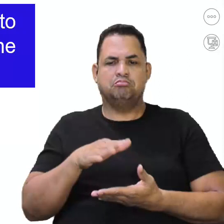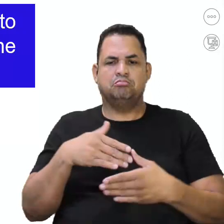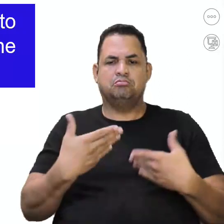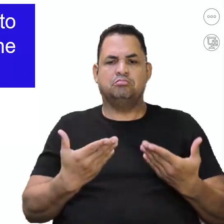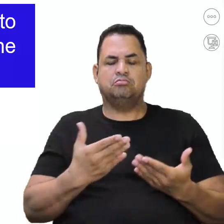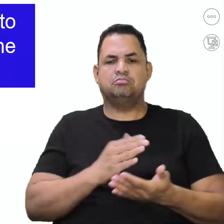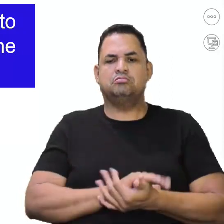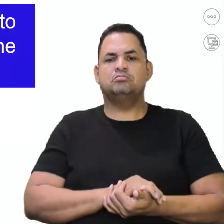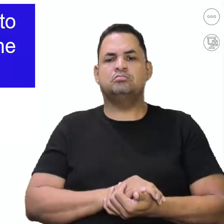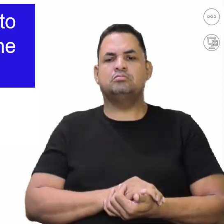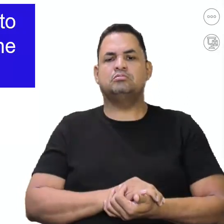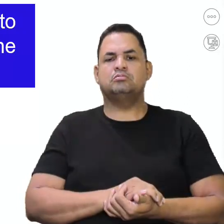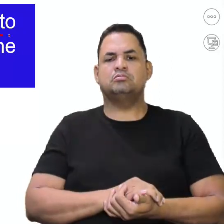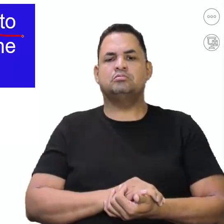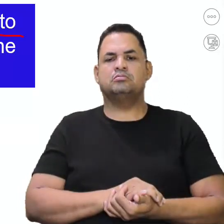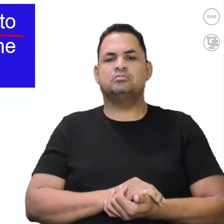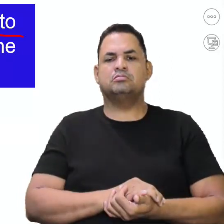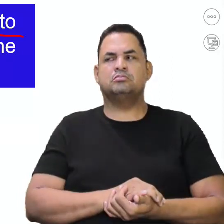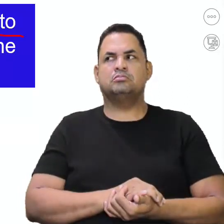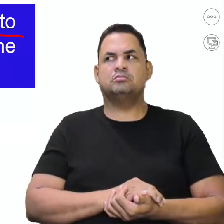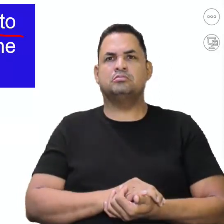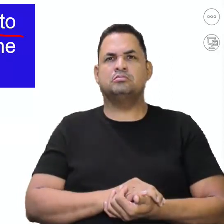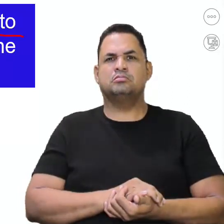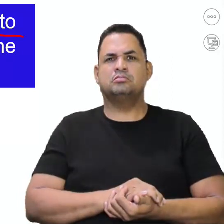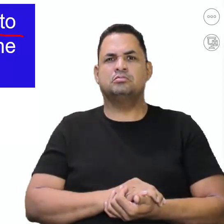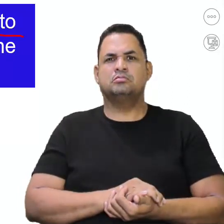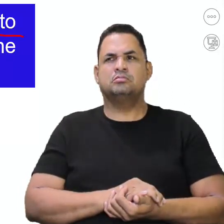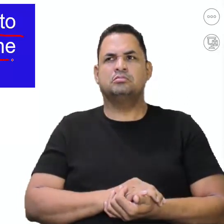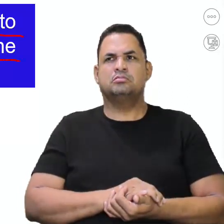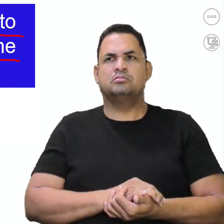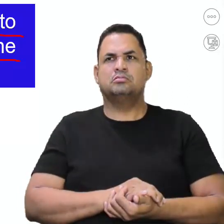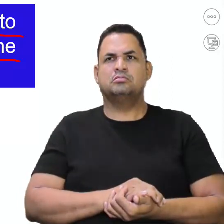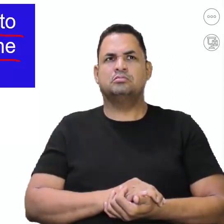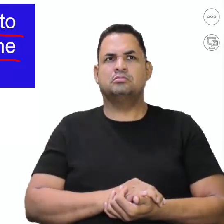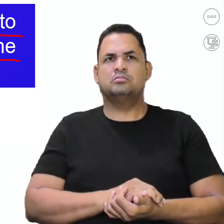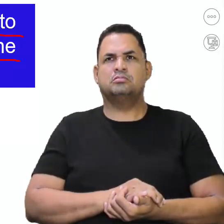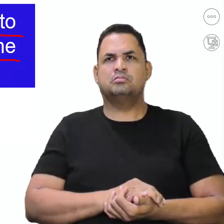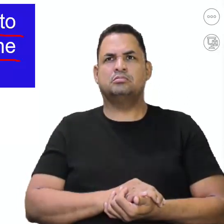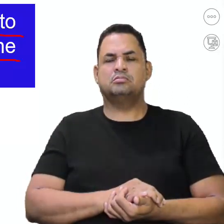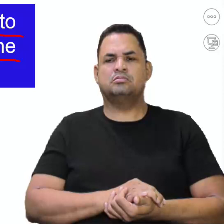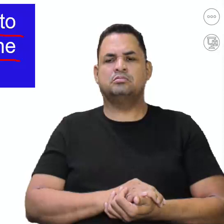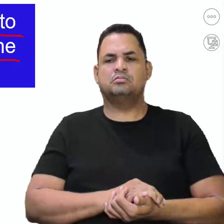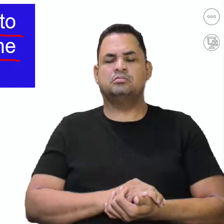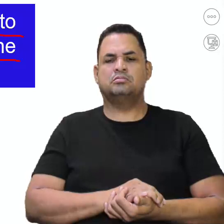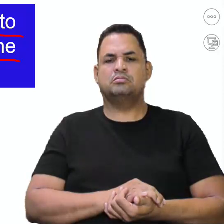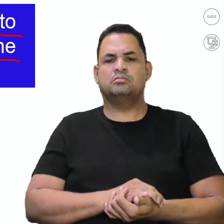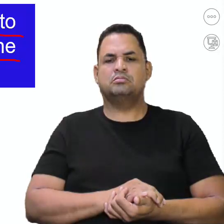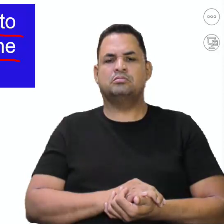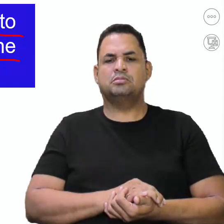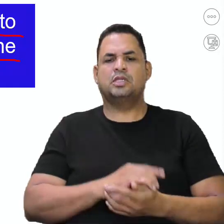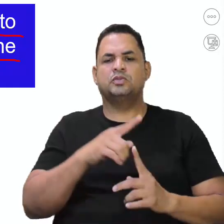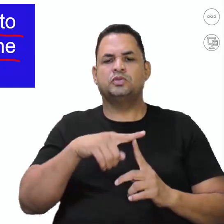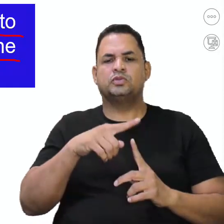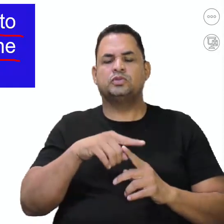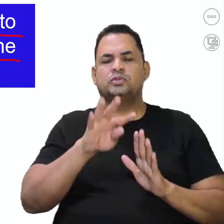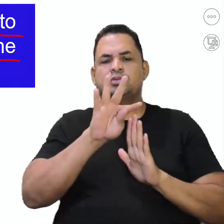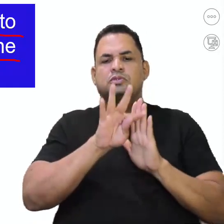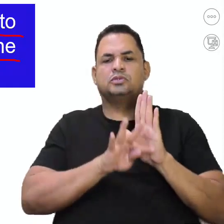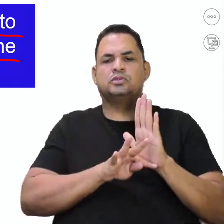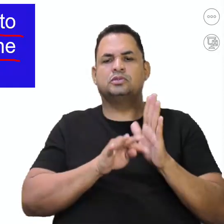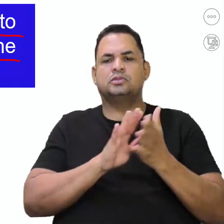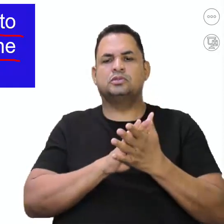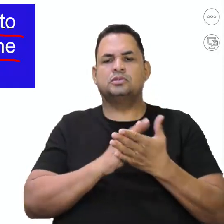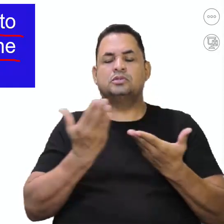enfim. Aqui, a literary text to entertain the reader. Então, é um tipo de texto que ele